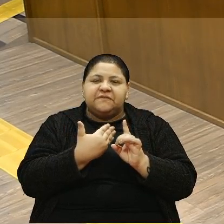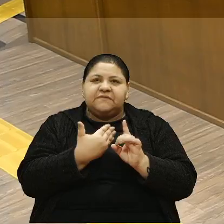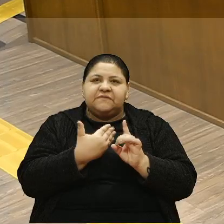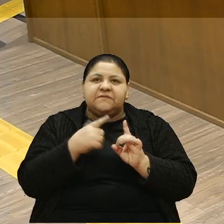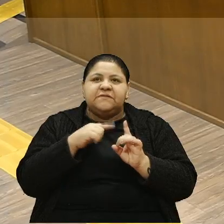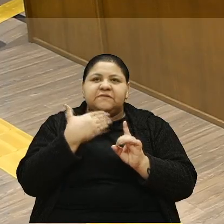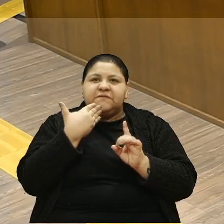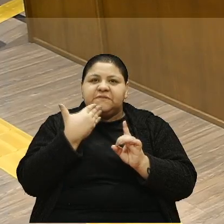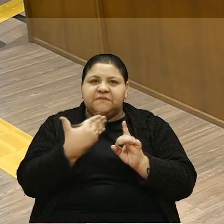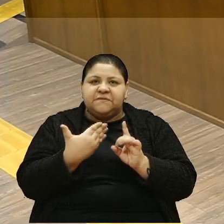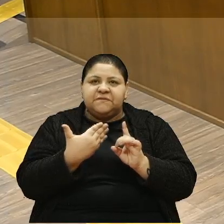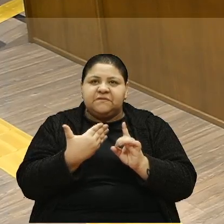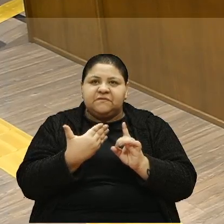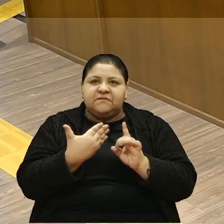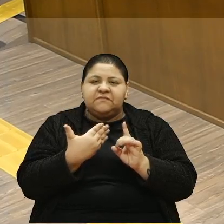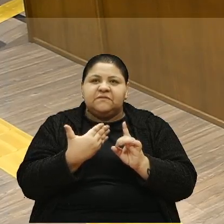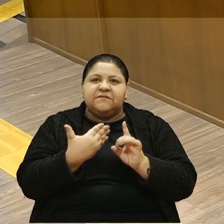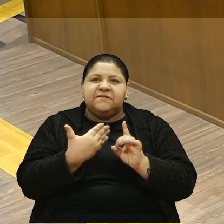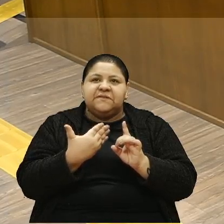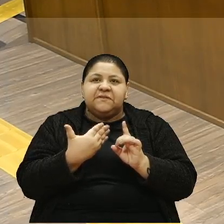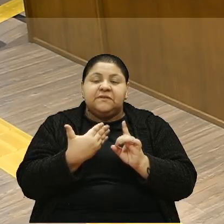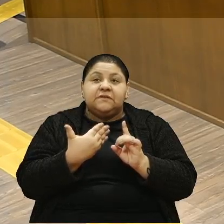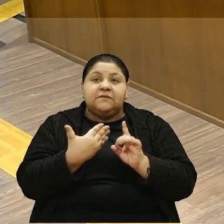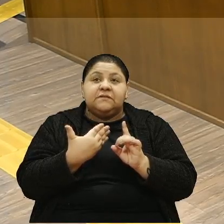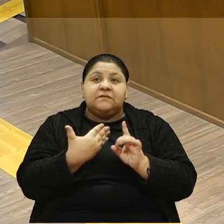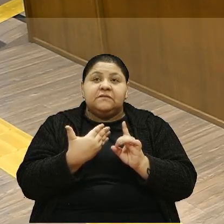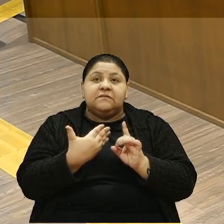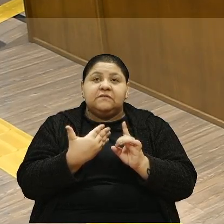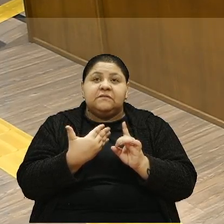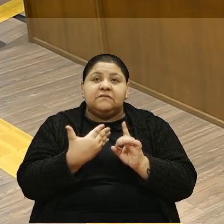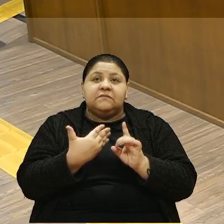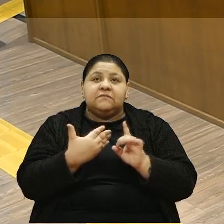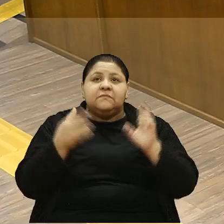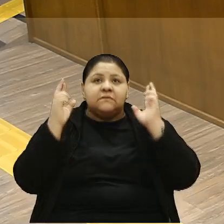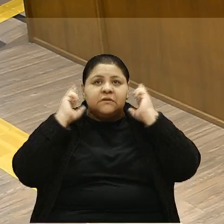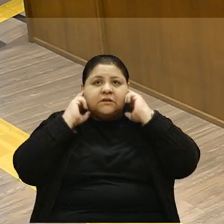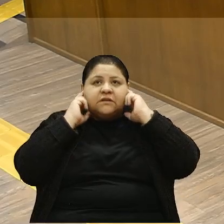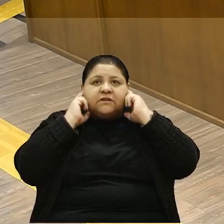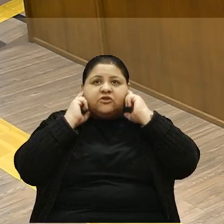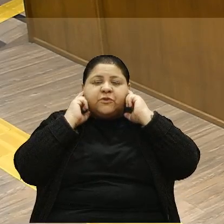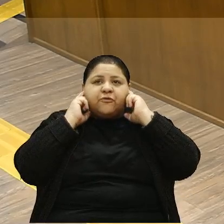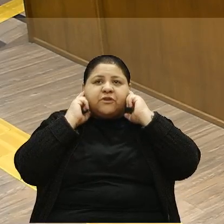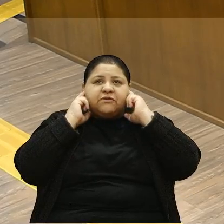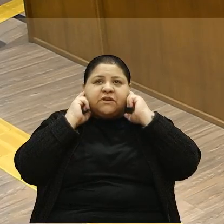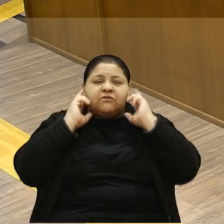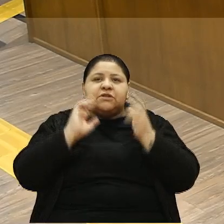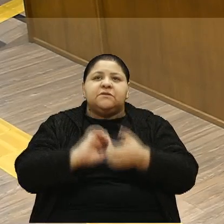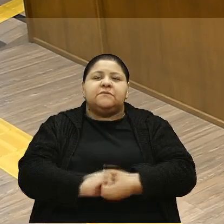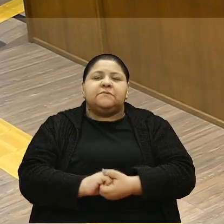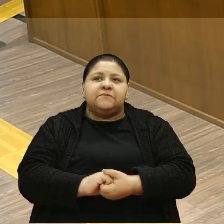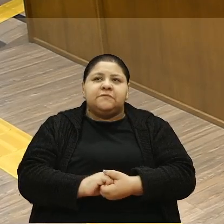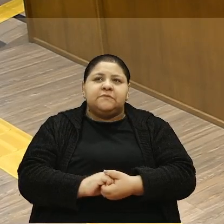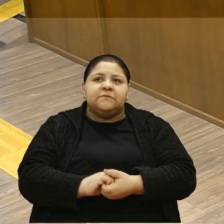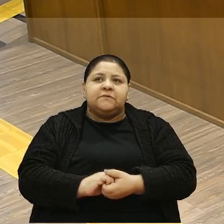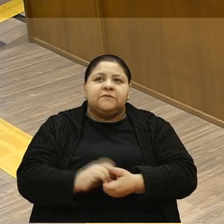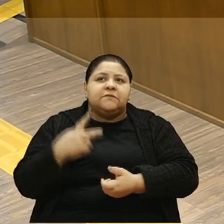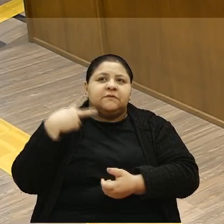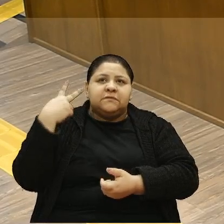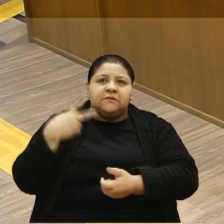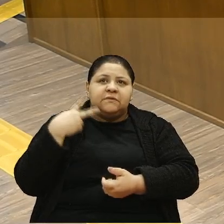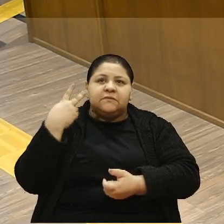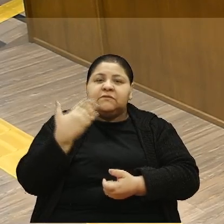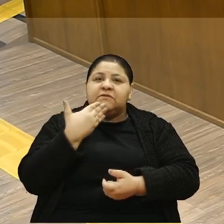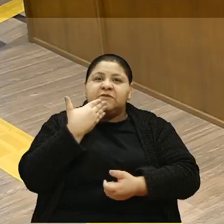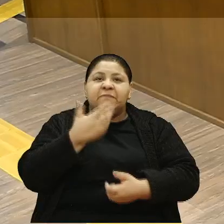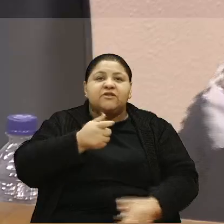pedido? Eu sim. Vou solicitar aos vereadores e vereadoras que peçam